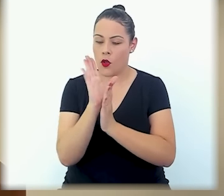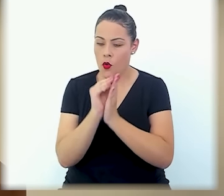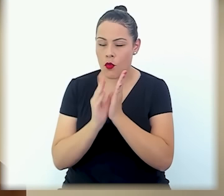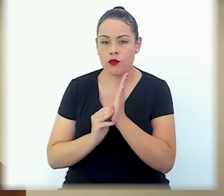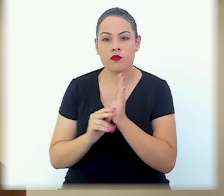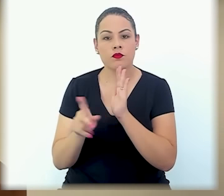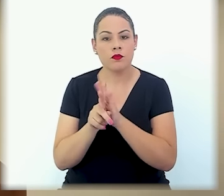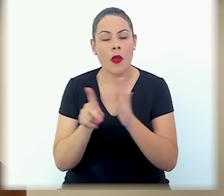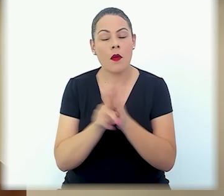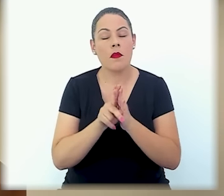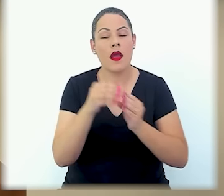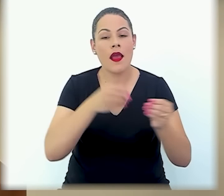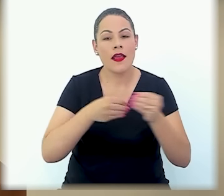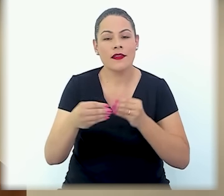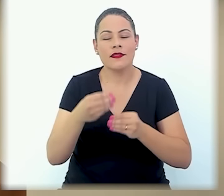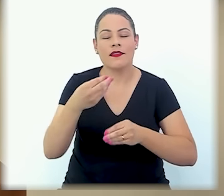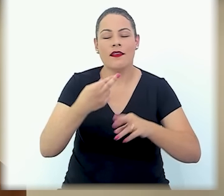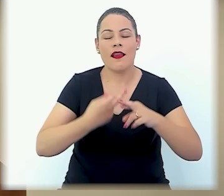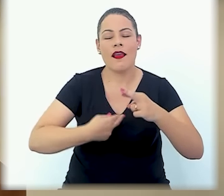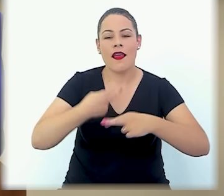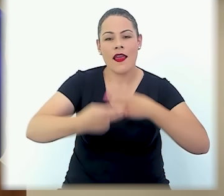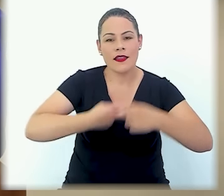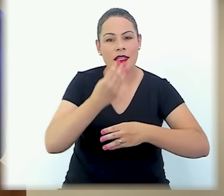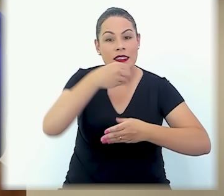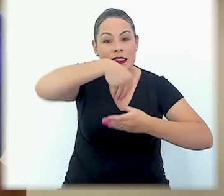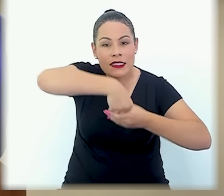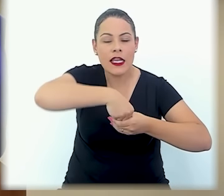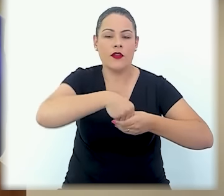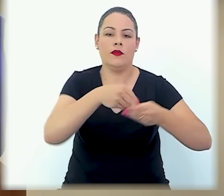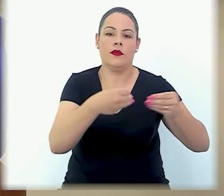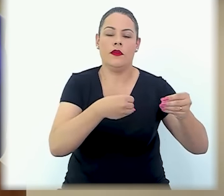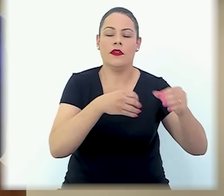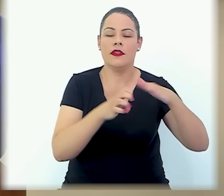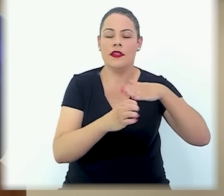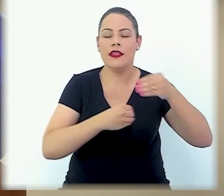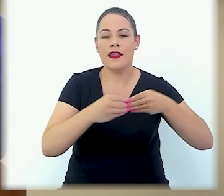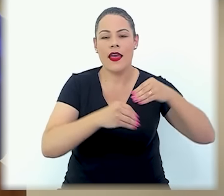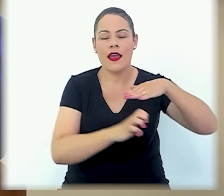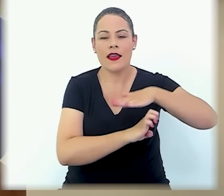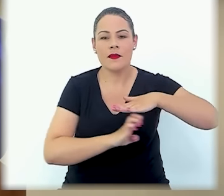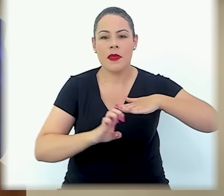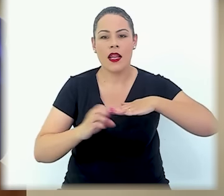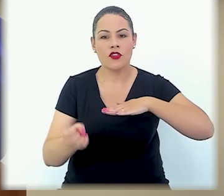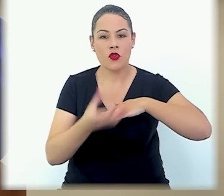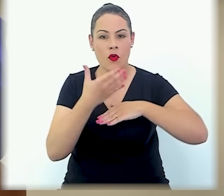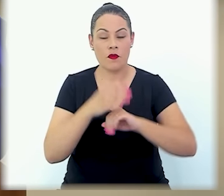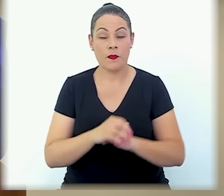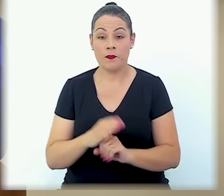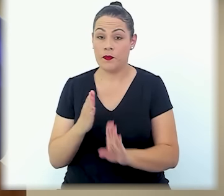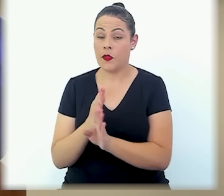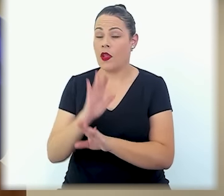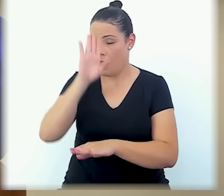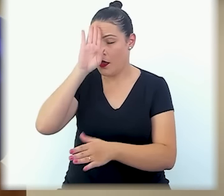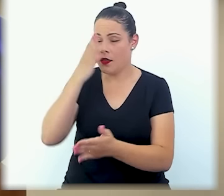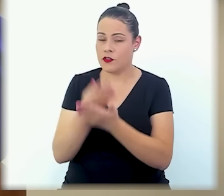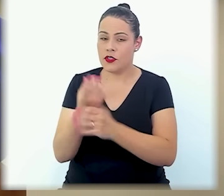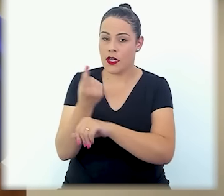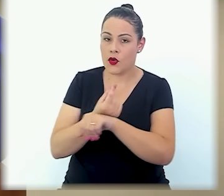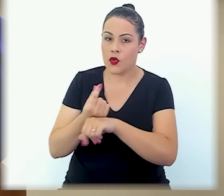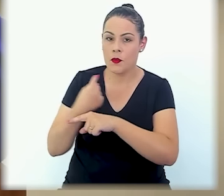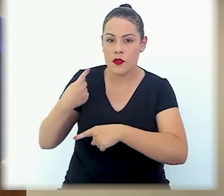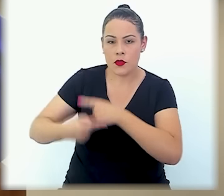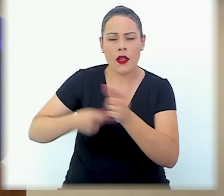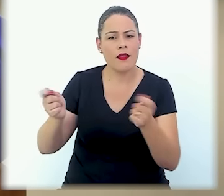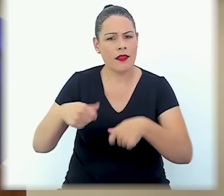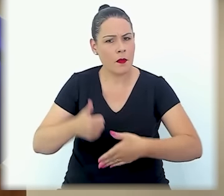conteúdos recicláveis nessas embalagens. É fundamental. Então, acredito que essa política de economia circular vai poder apoiar